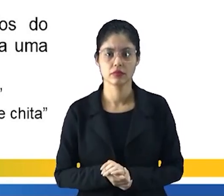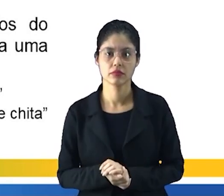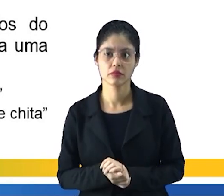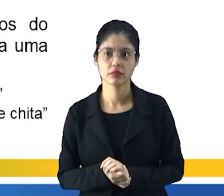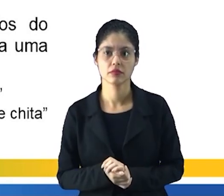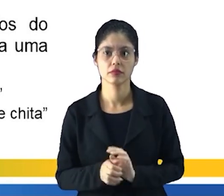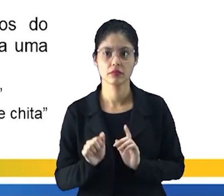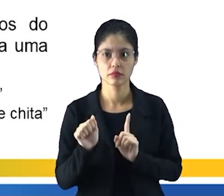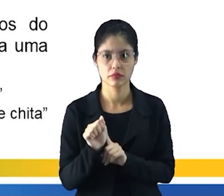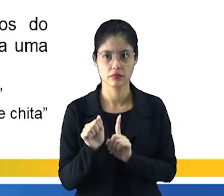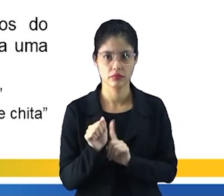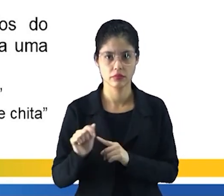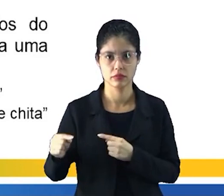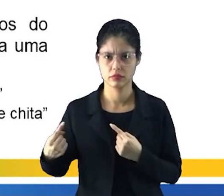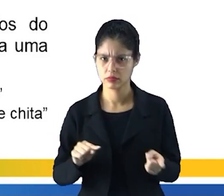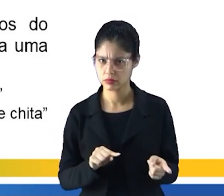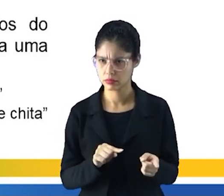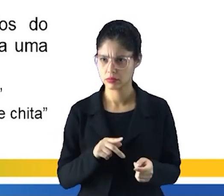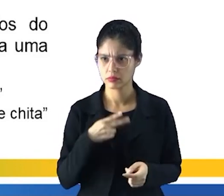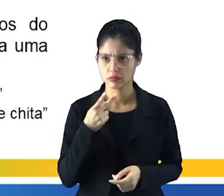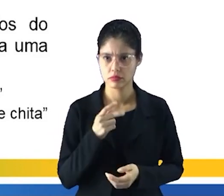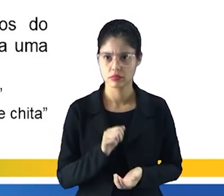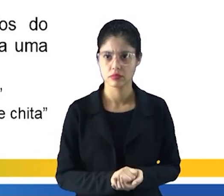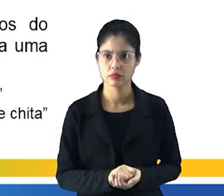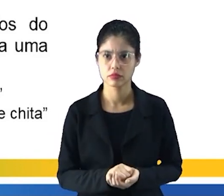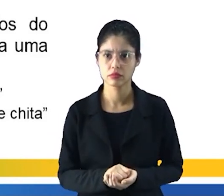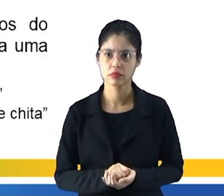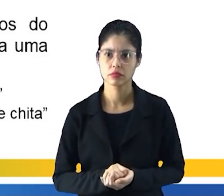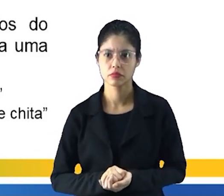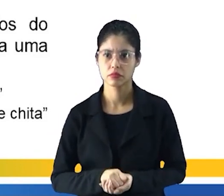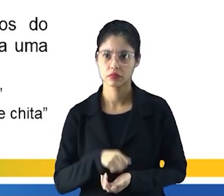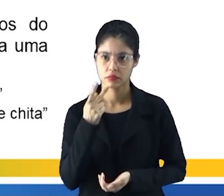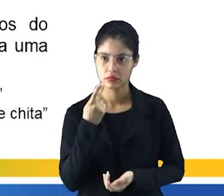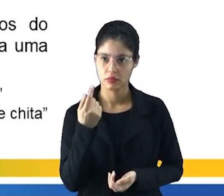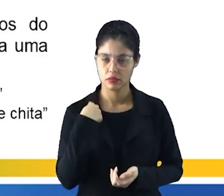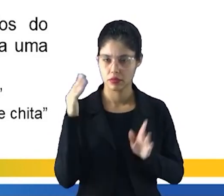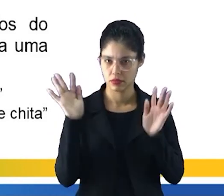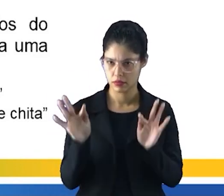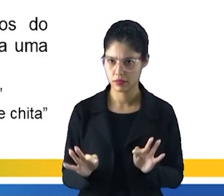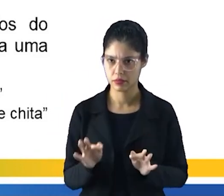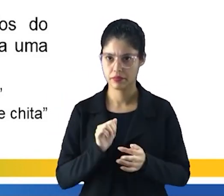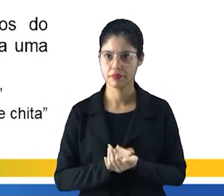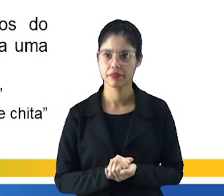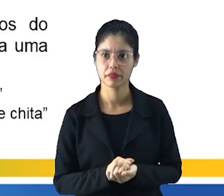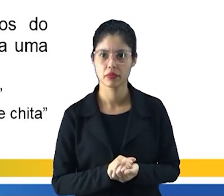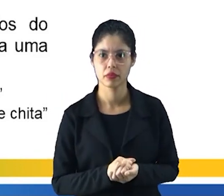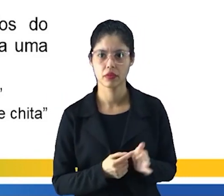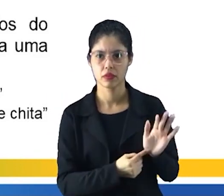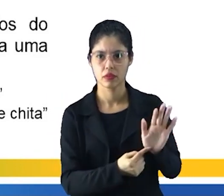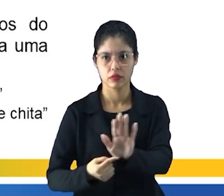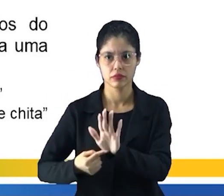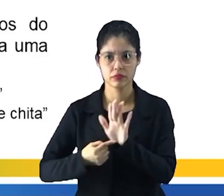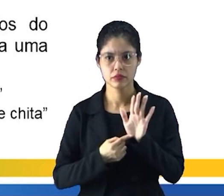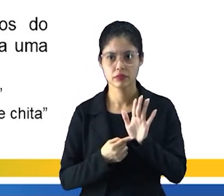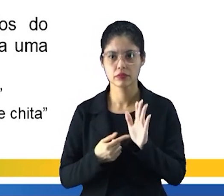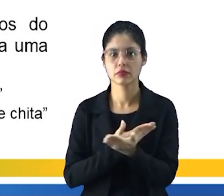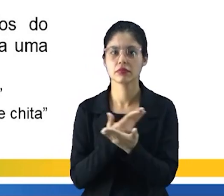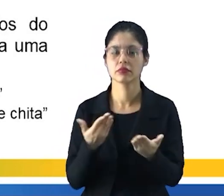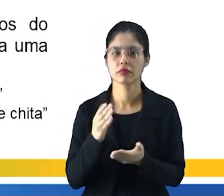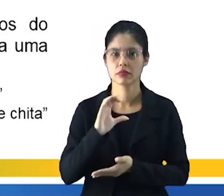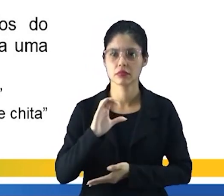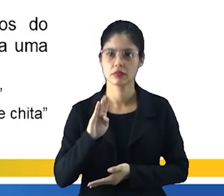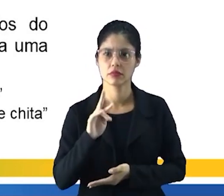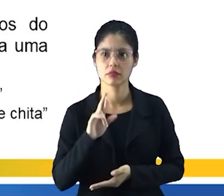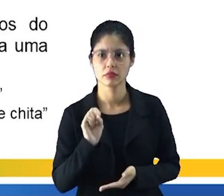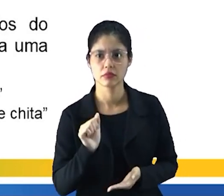Vamos ver a letra A. Isso é um desaforo? A letra B. Diz que eu estou aqui com alegria? A letra C. Vou mostrar